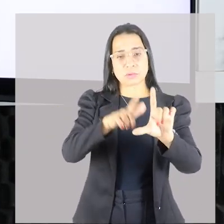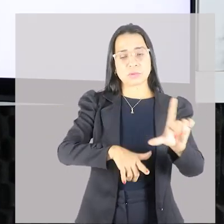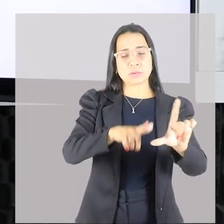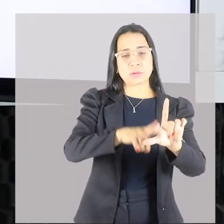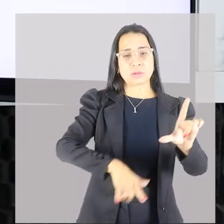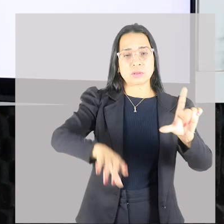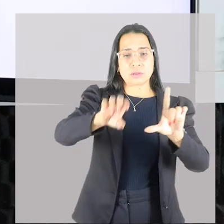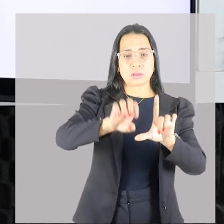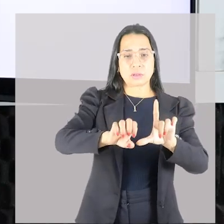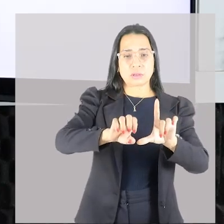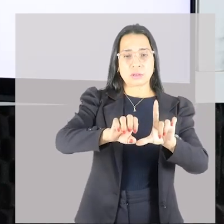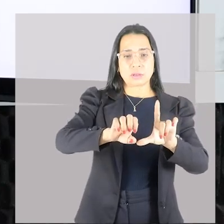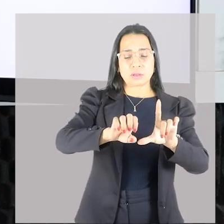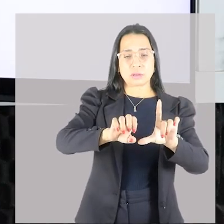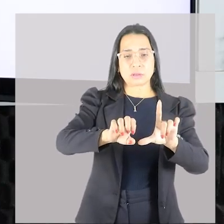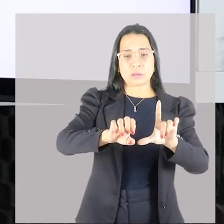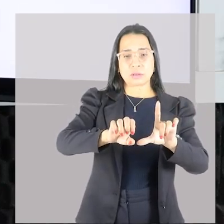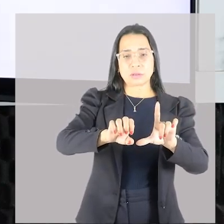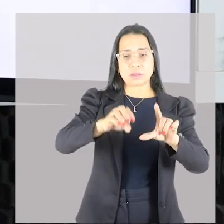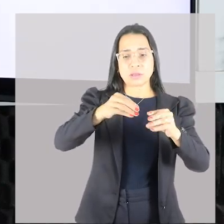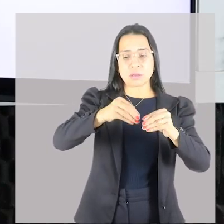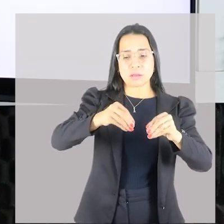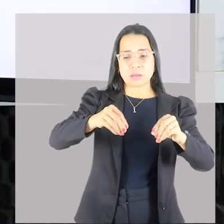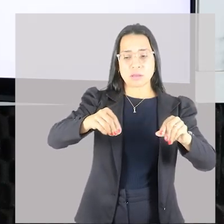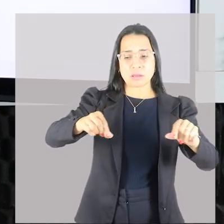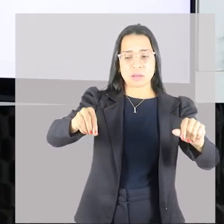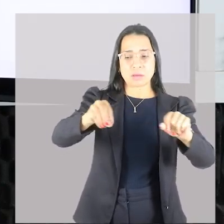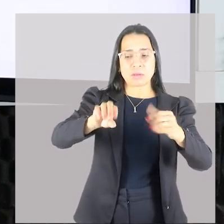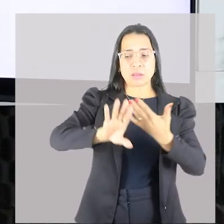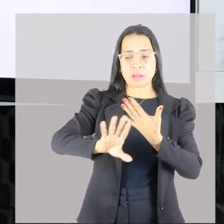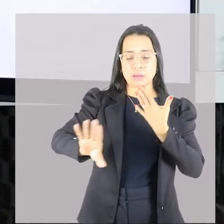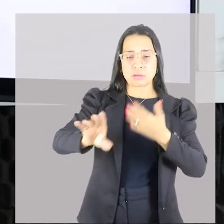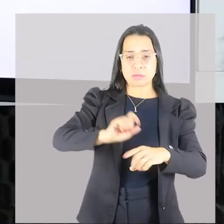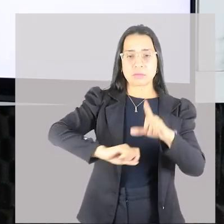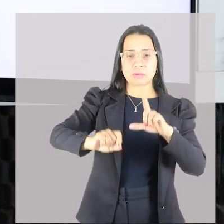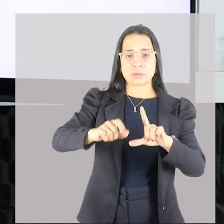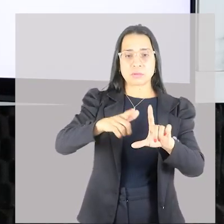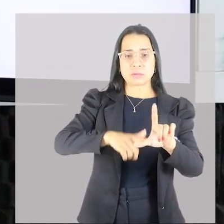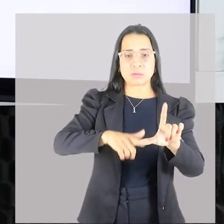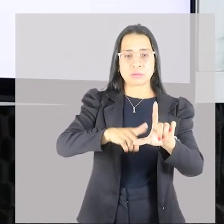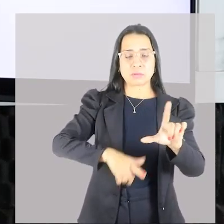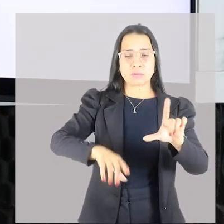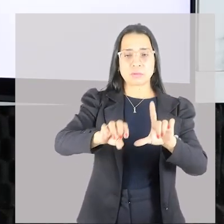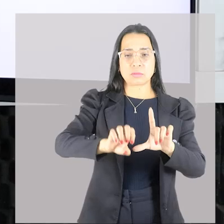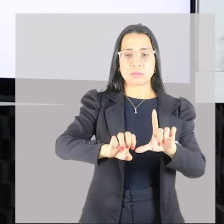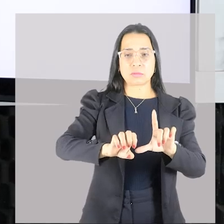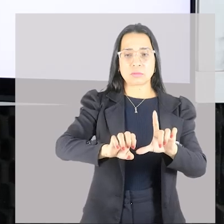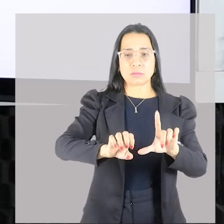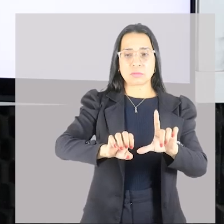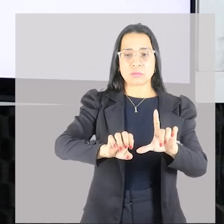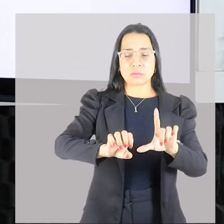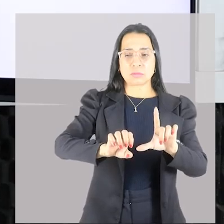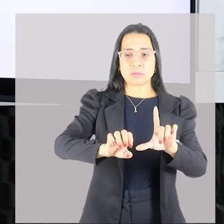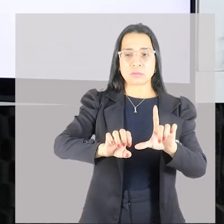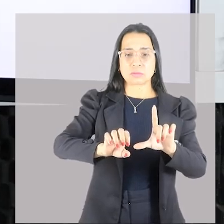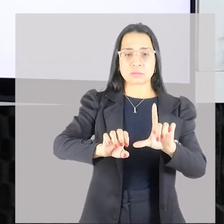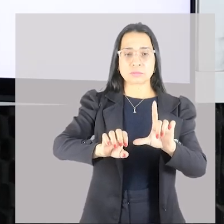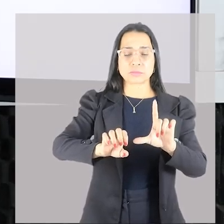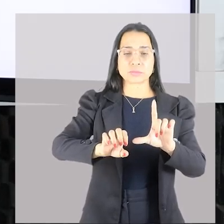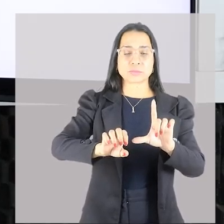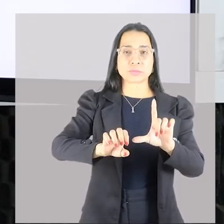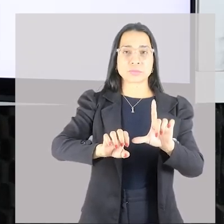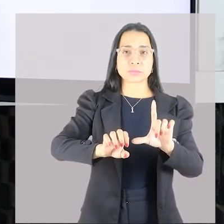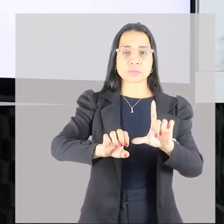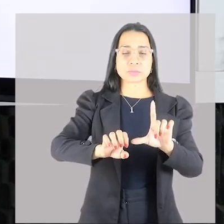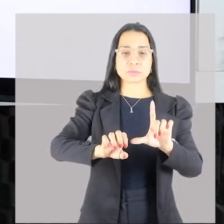O que é fragmentar? É dividir. Então os movimentos sociais dividem as lutas políticas dos diversos atores